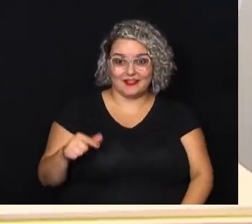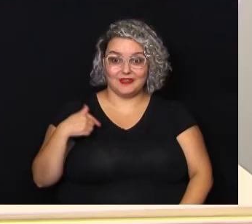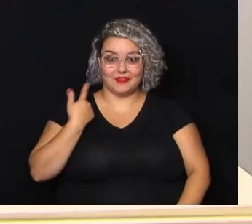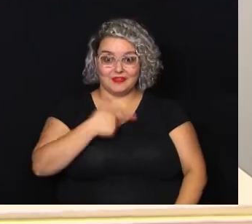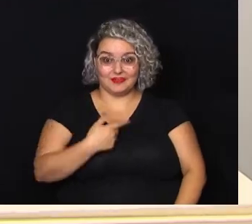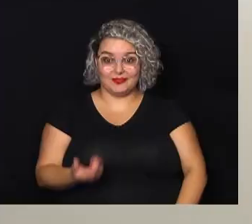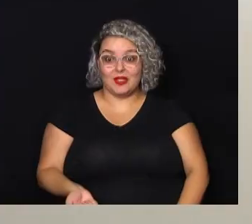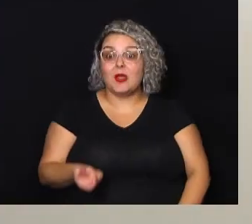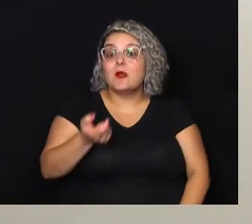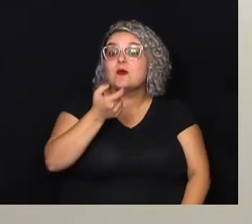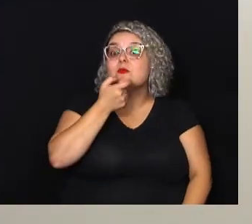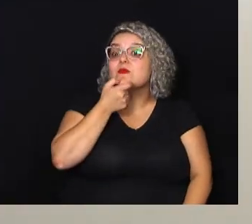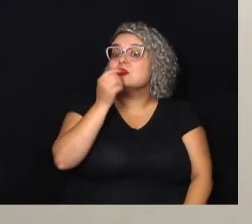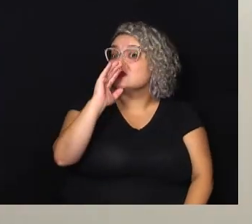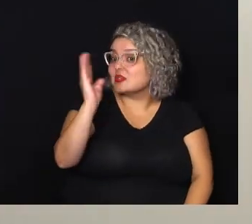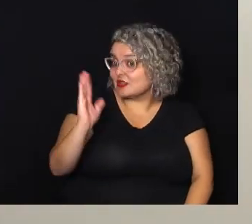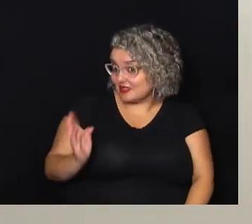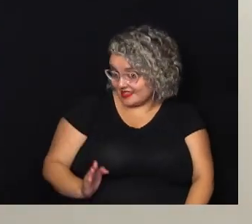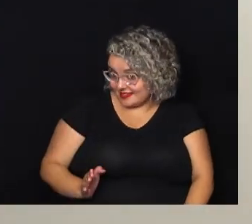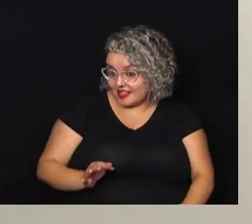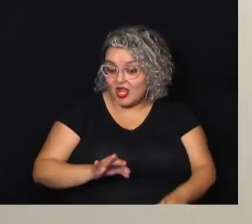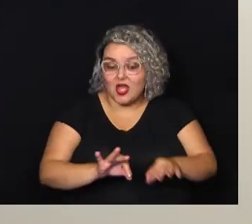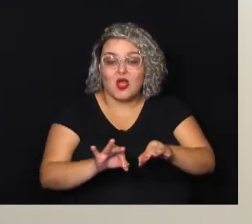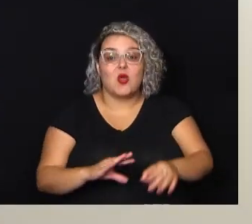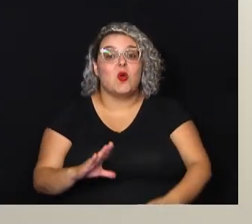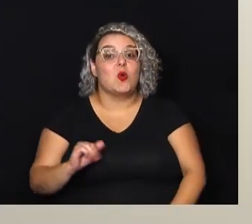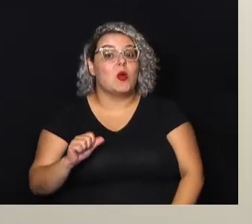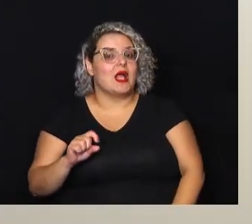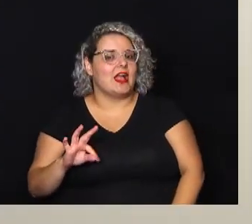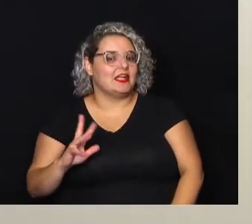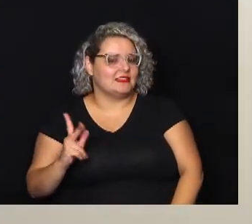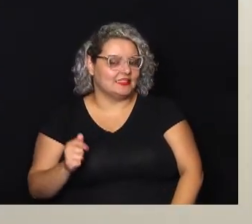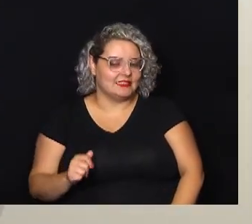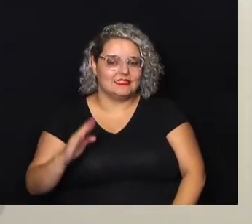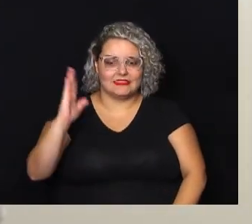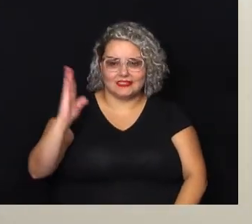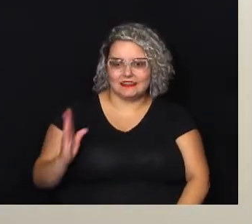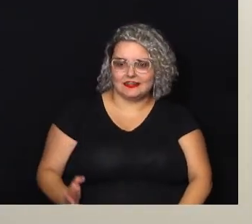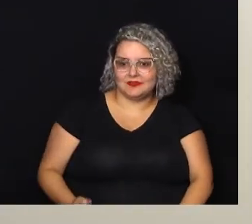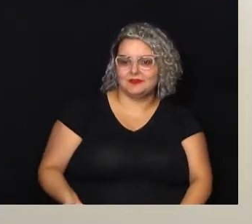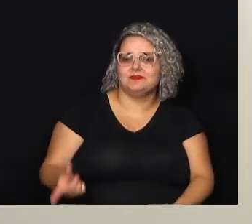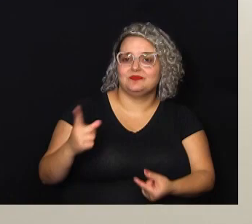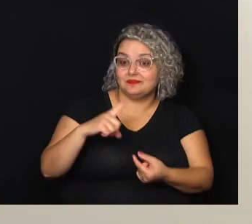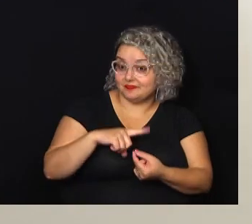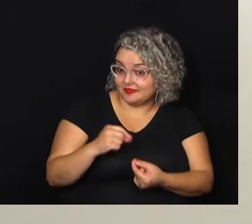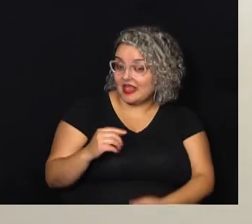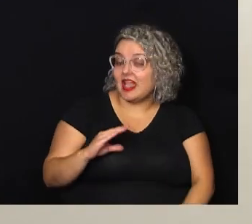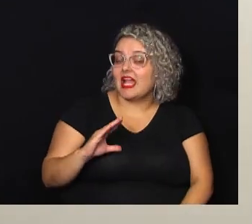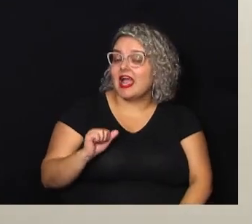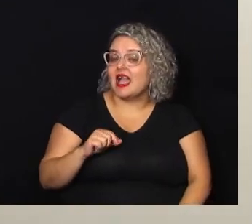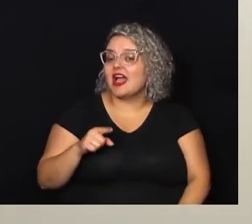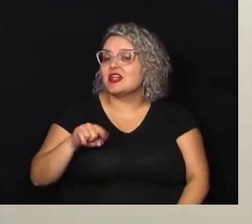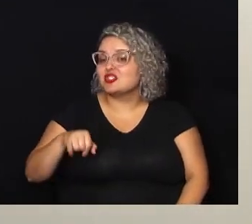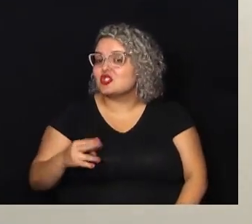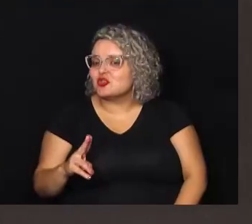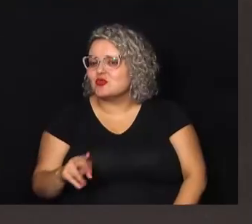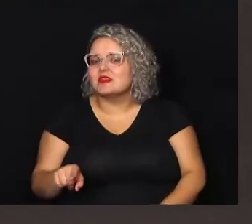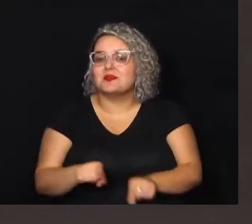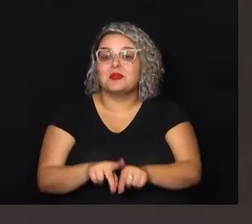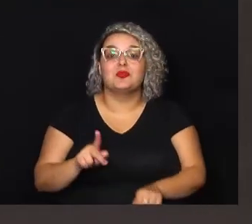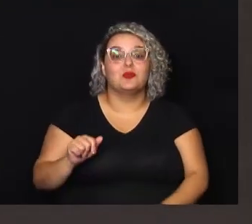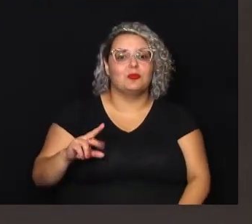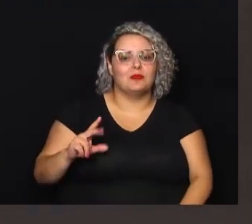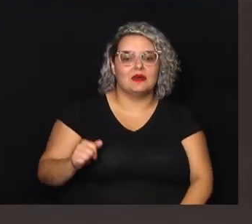convite novamente. Hoje nós estamos com o Biscoito Brasil. Ele é preparado com castanhas do Brasil, castanha de caju e a castanha do